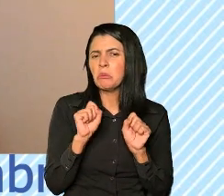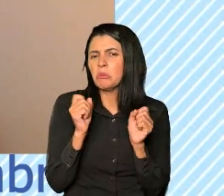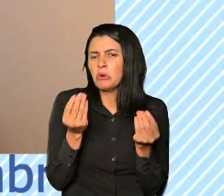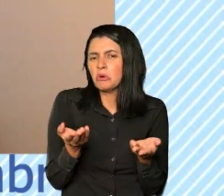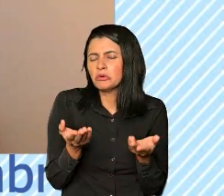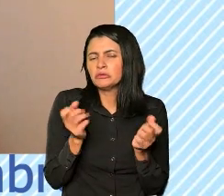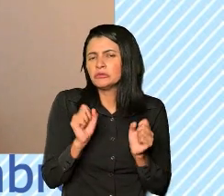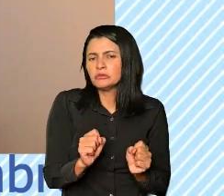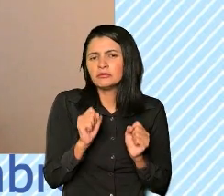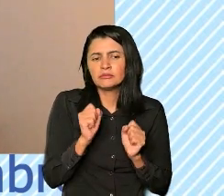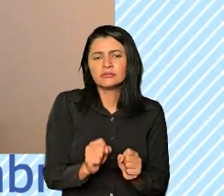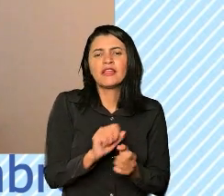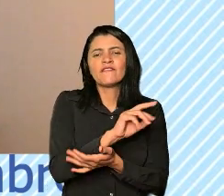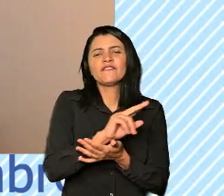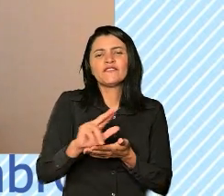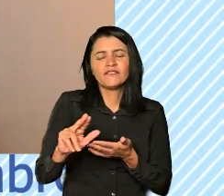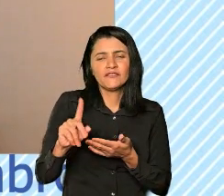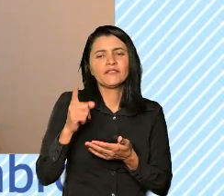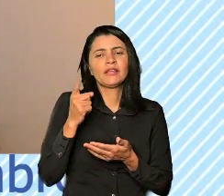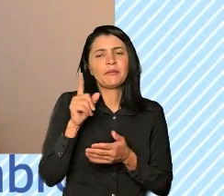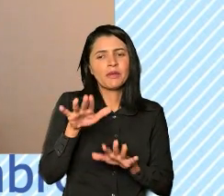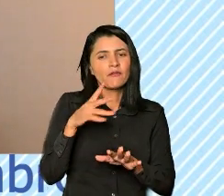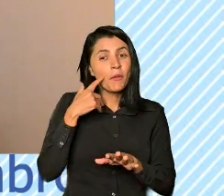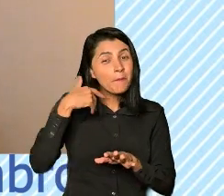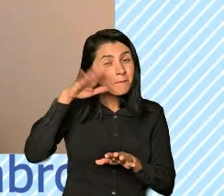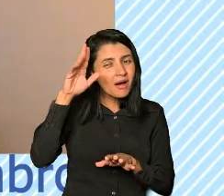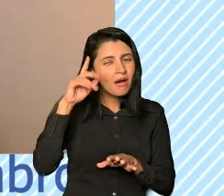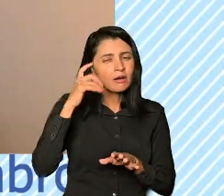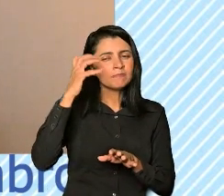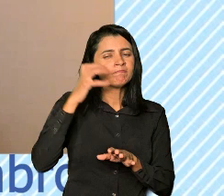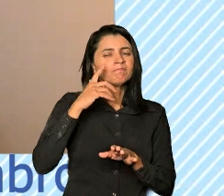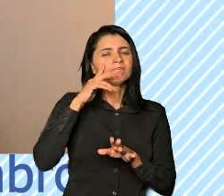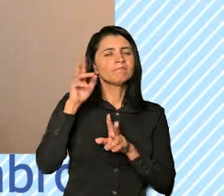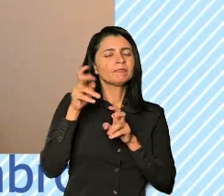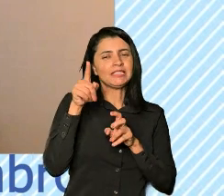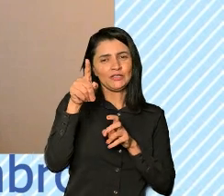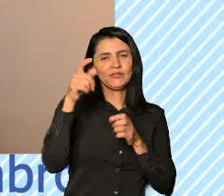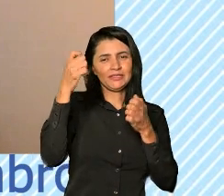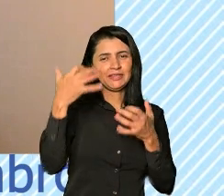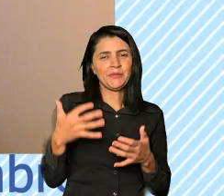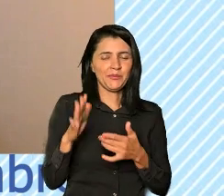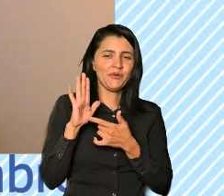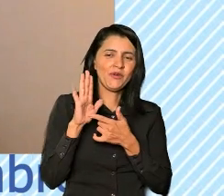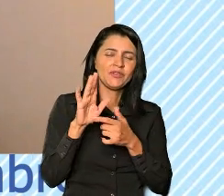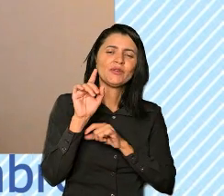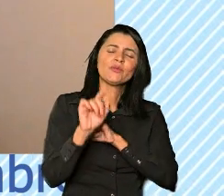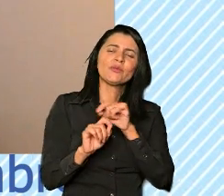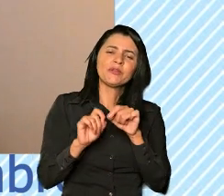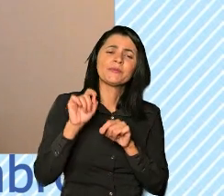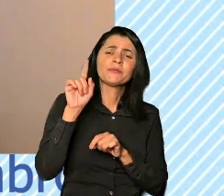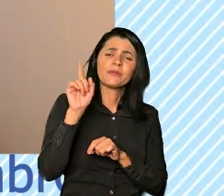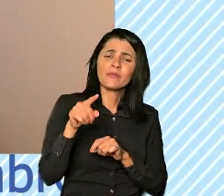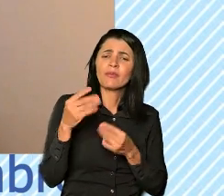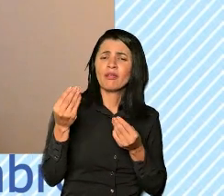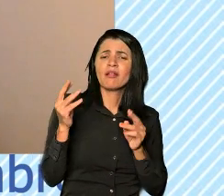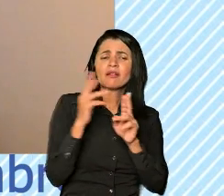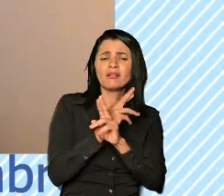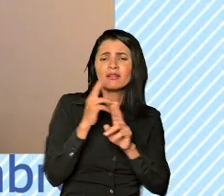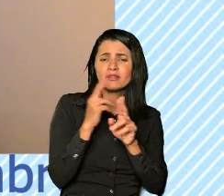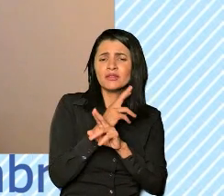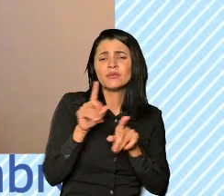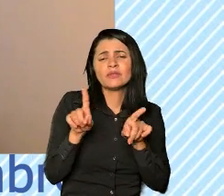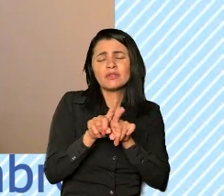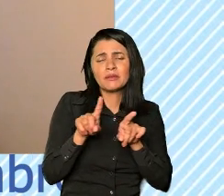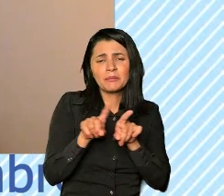memórias, Mas no caso que eu vejo mais sério nessa questão, né, que você cita brilhantemente, é a relação